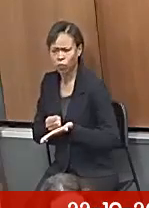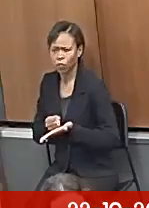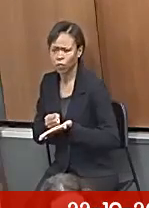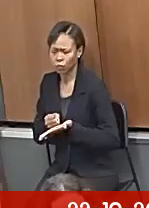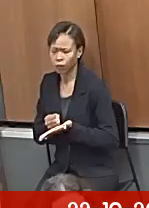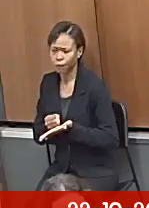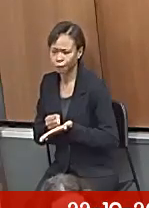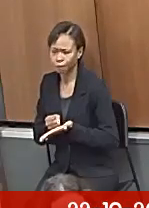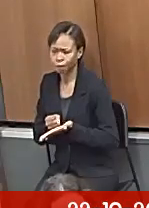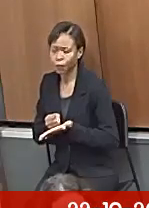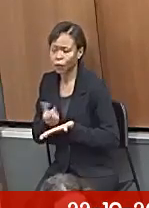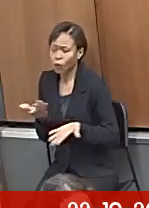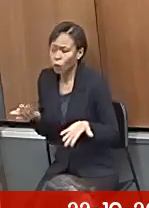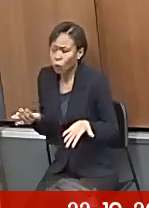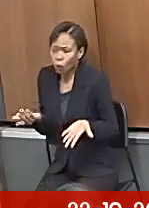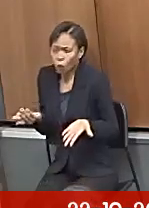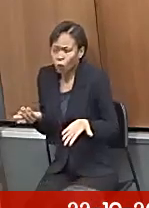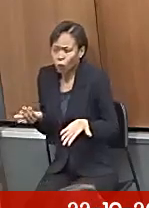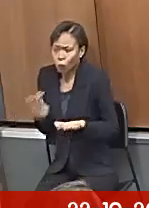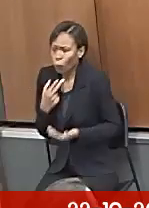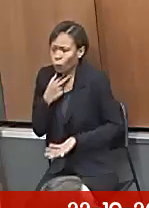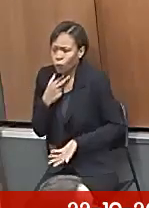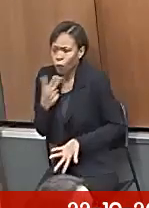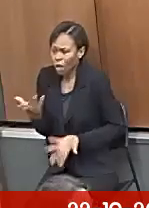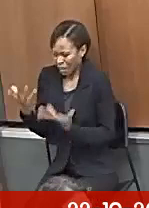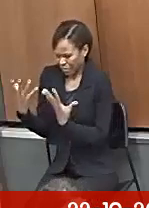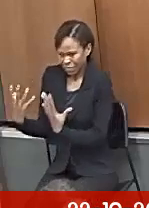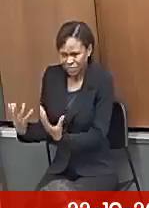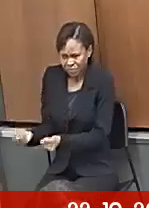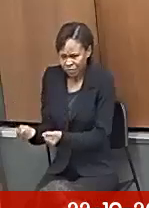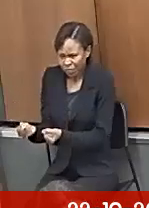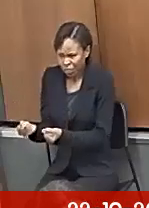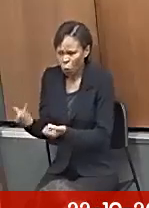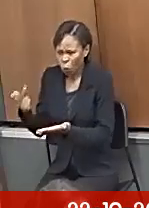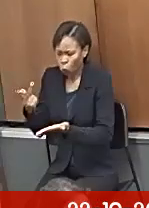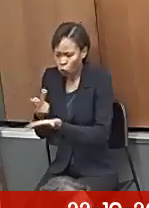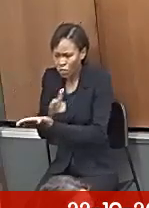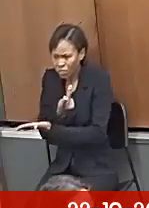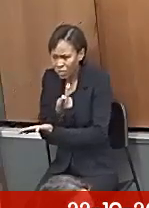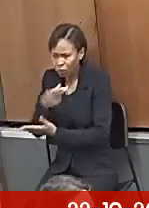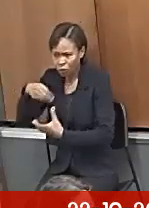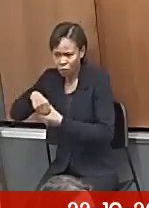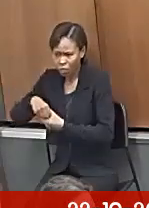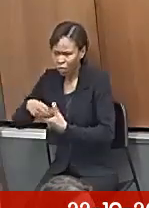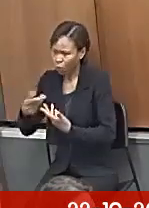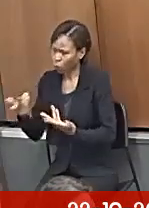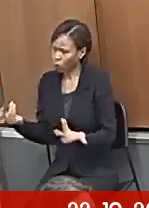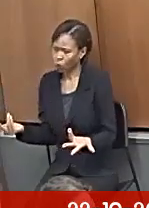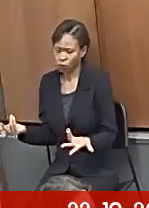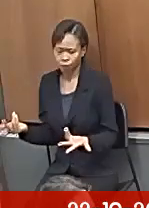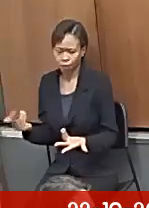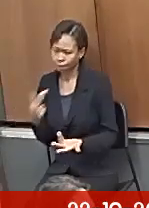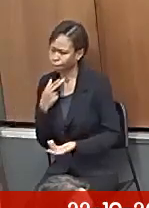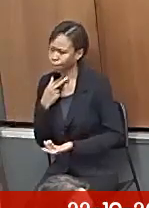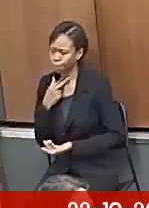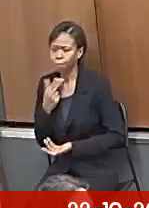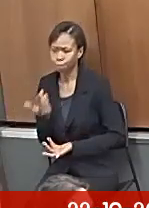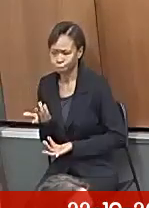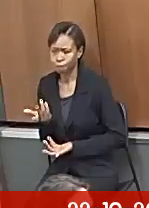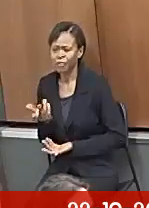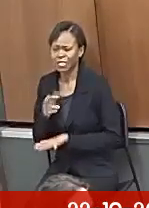podemos concordar com esse cenário que está acontecendo aqui, porque, gente, são